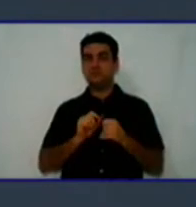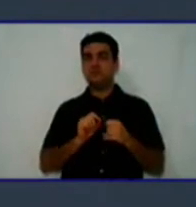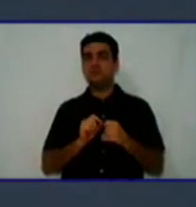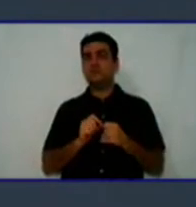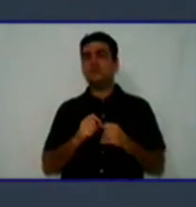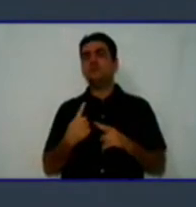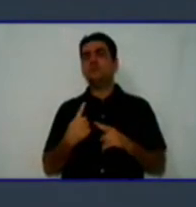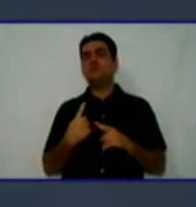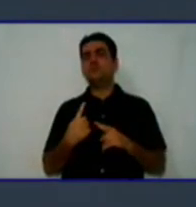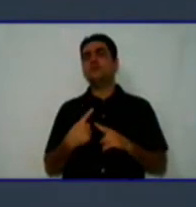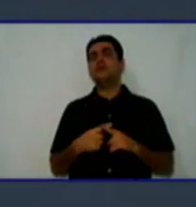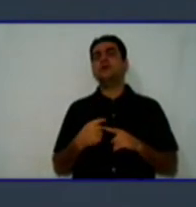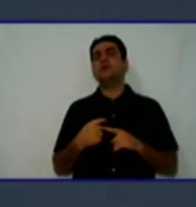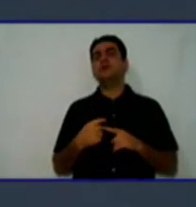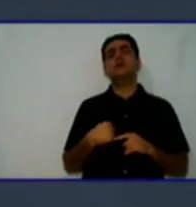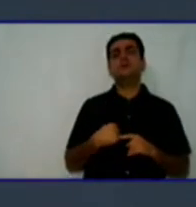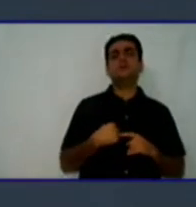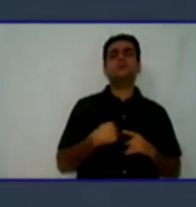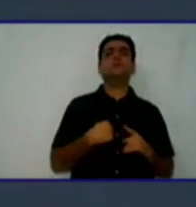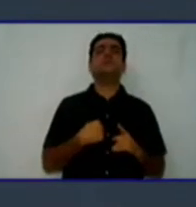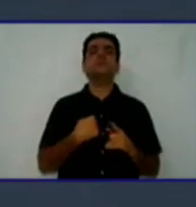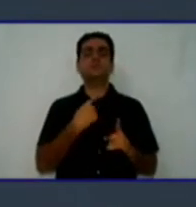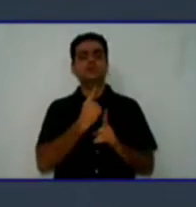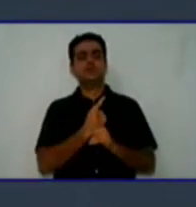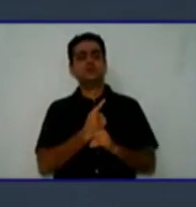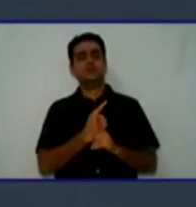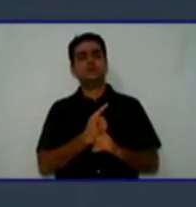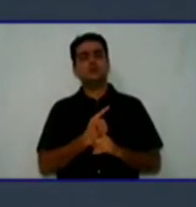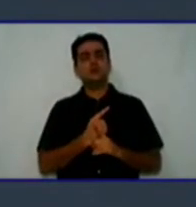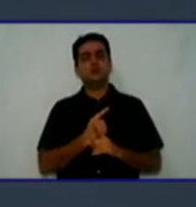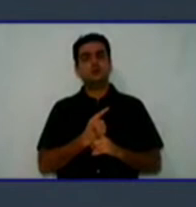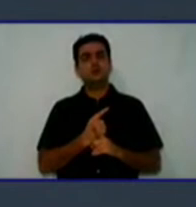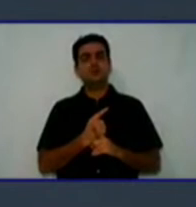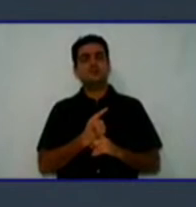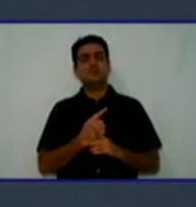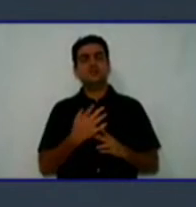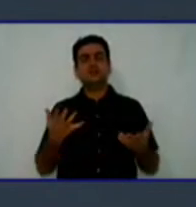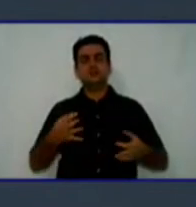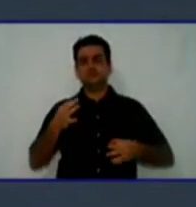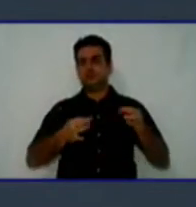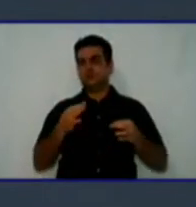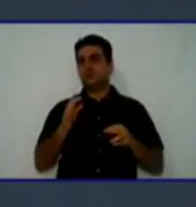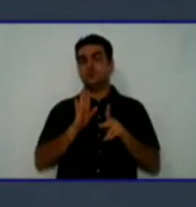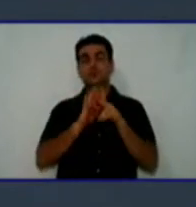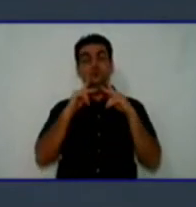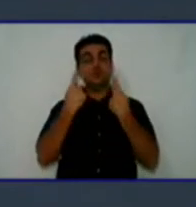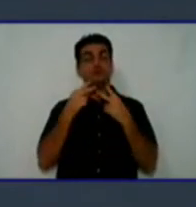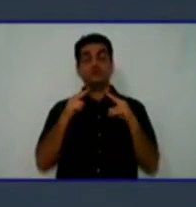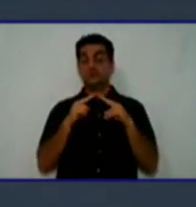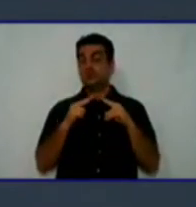motivado porque eu tinha localizado, no momento desse julgamento no plenário virtual,